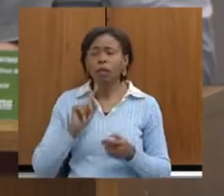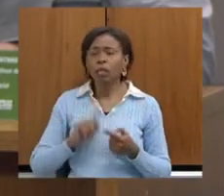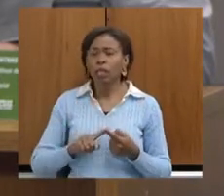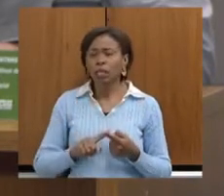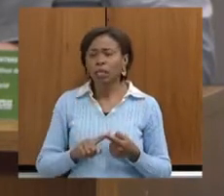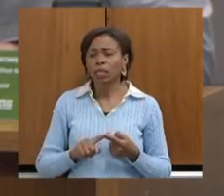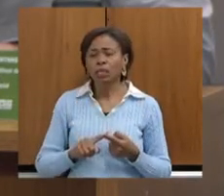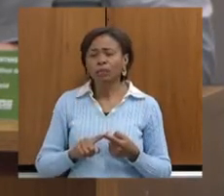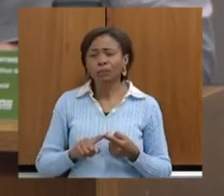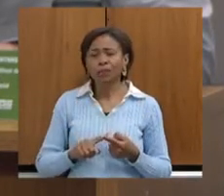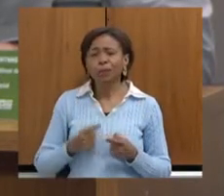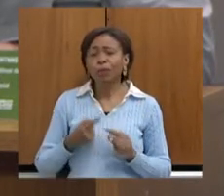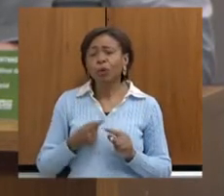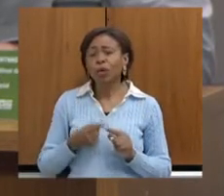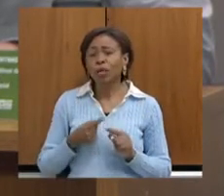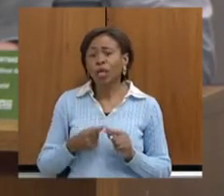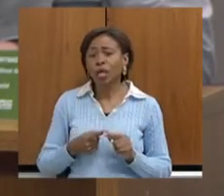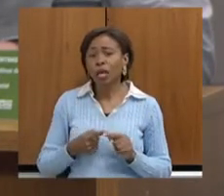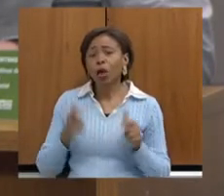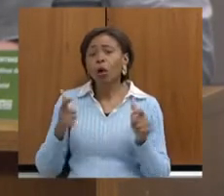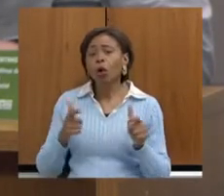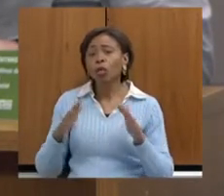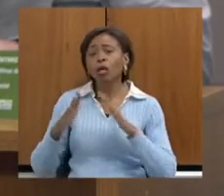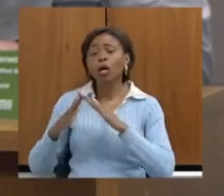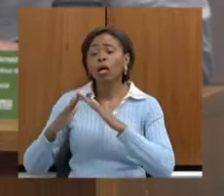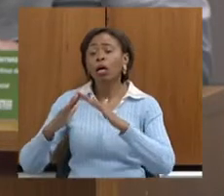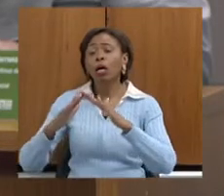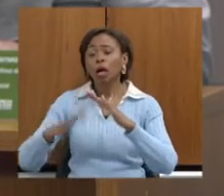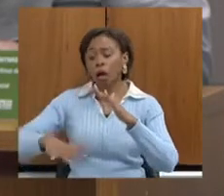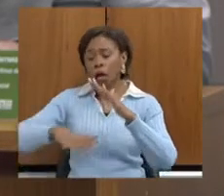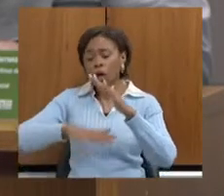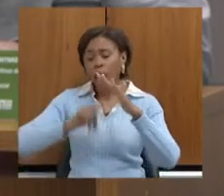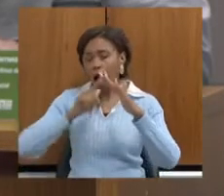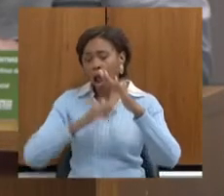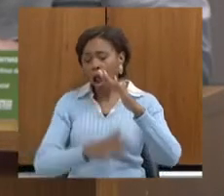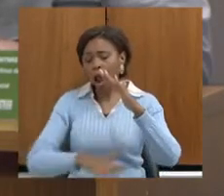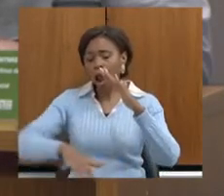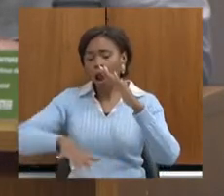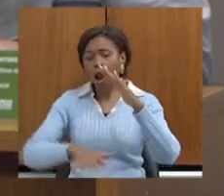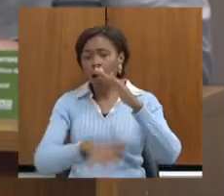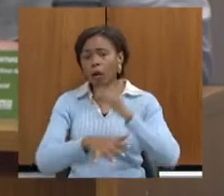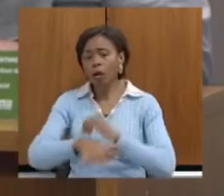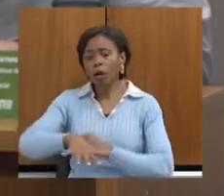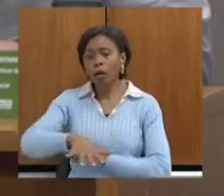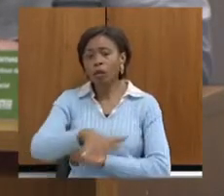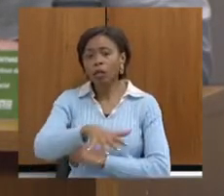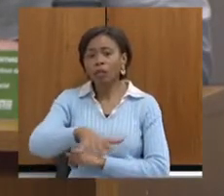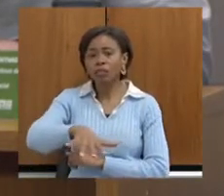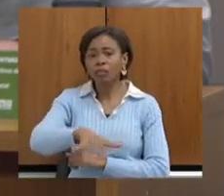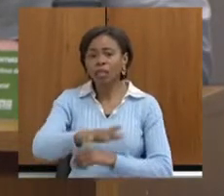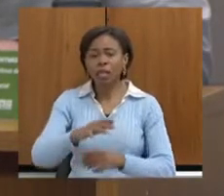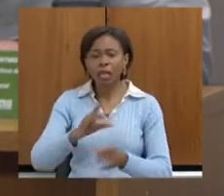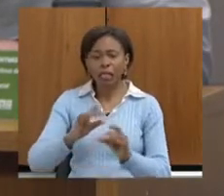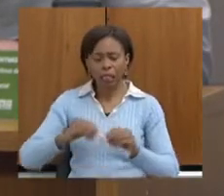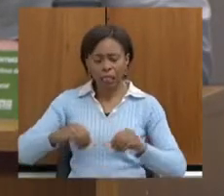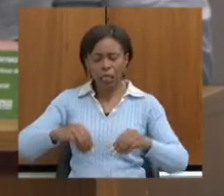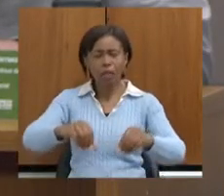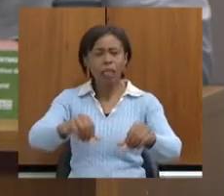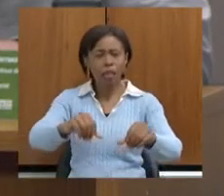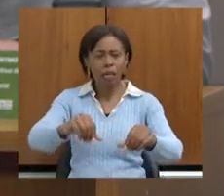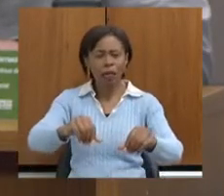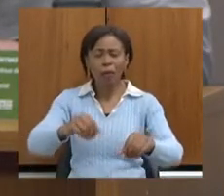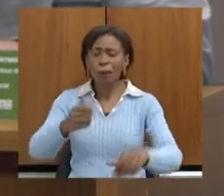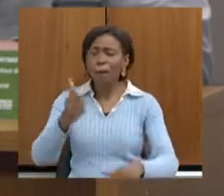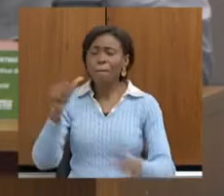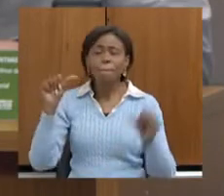é porque nós vive em cima de um lago e com essa lama que desceu Aumentou